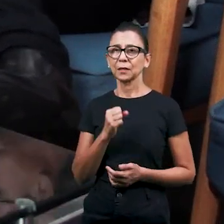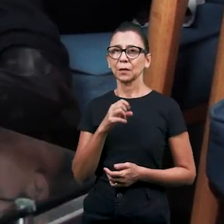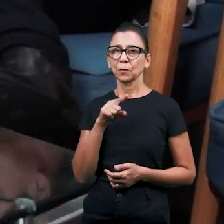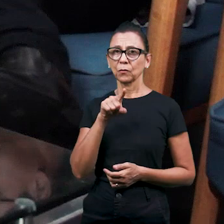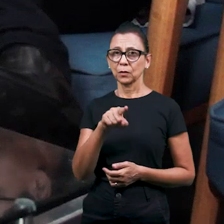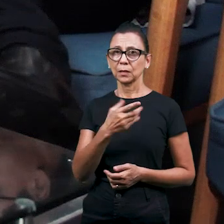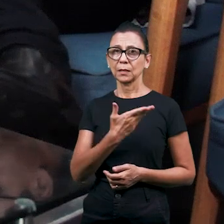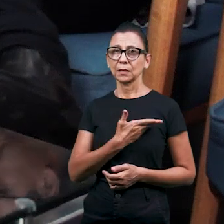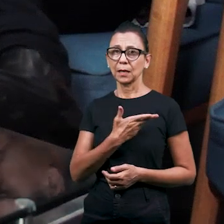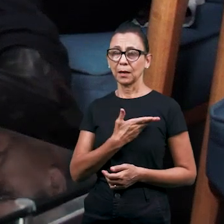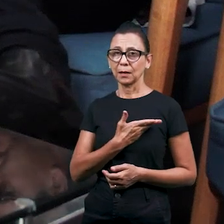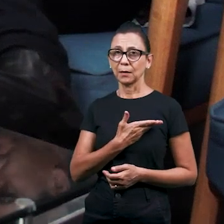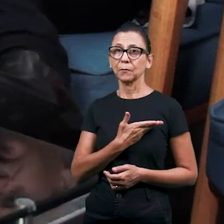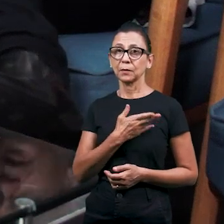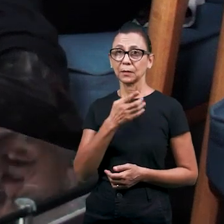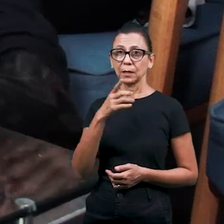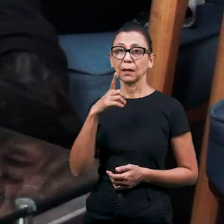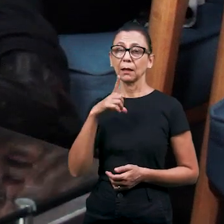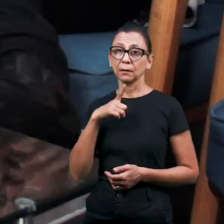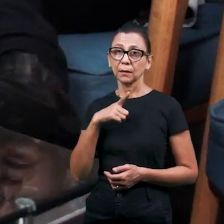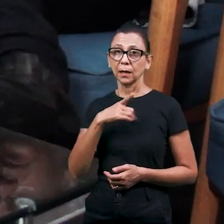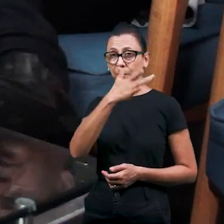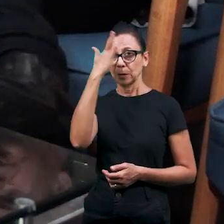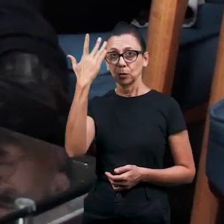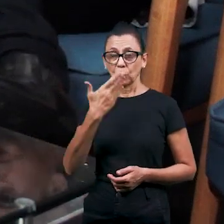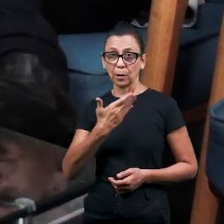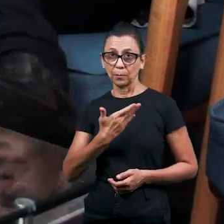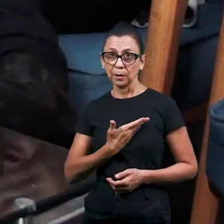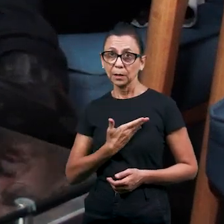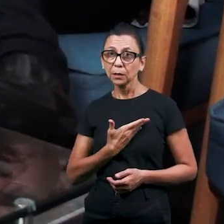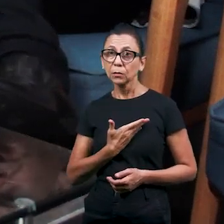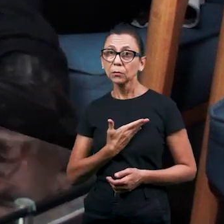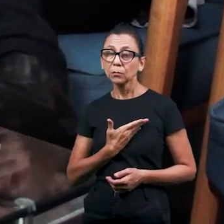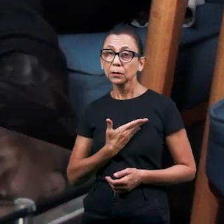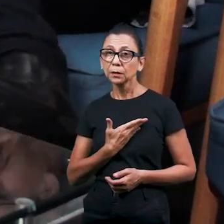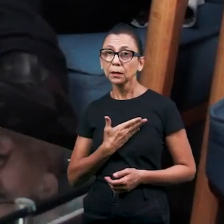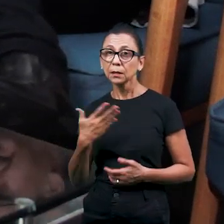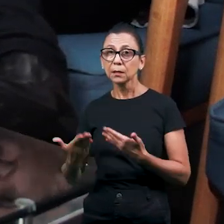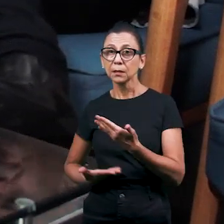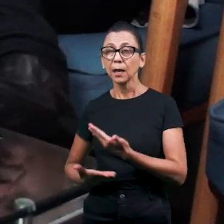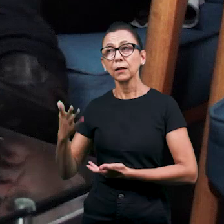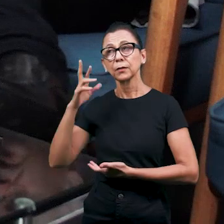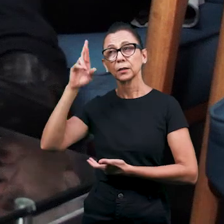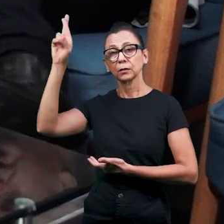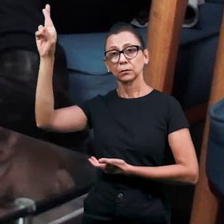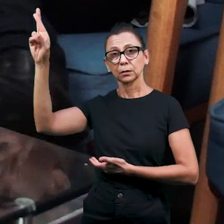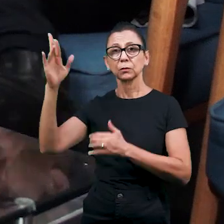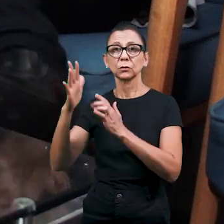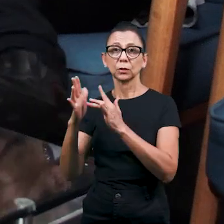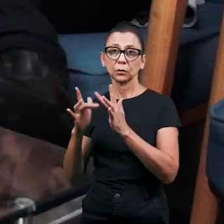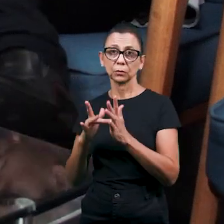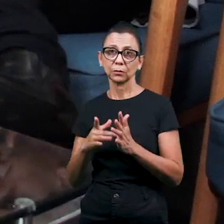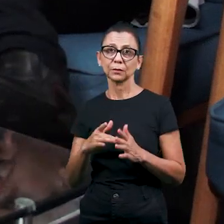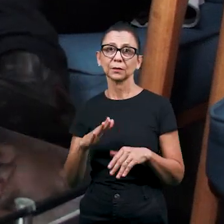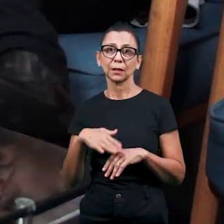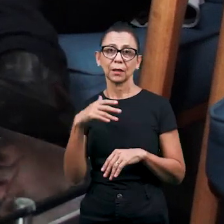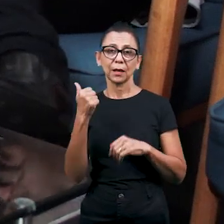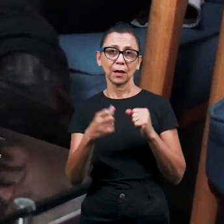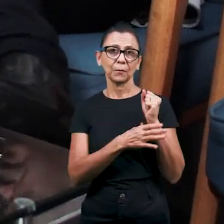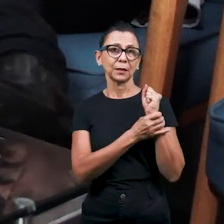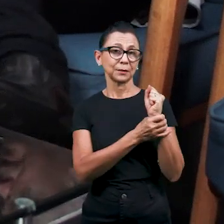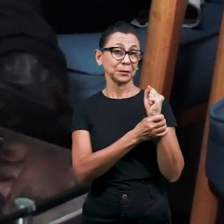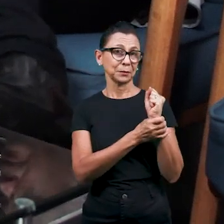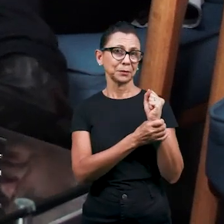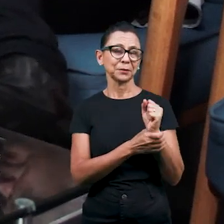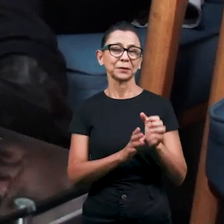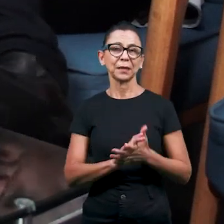Sul, enfim, eu tenho aqui um grupo de pastores, uma área. O que eu tenho que fazer para estruturar, então,